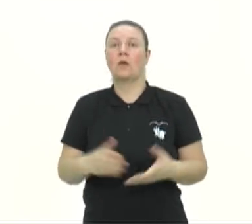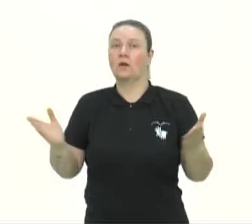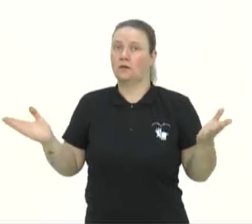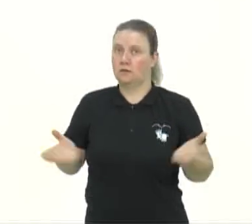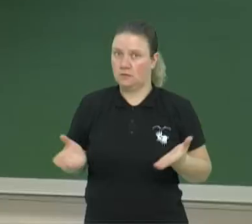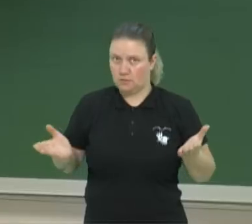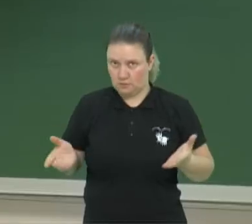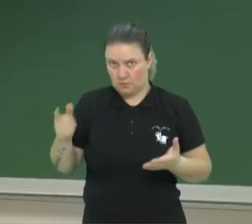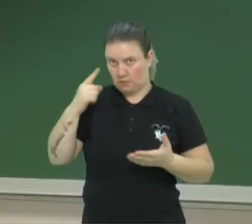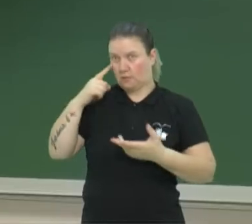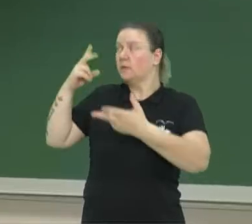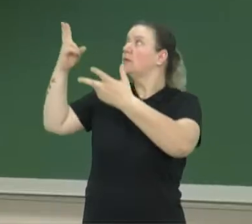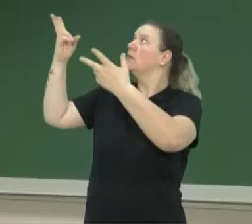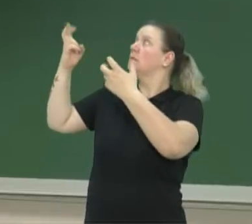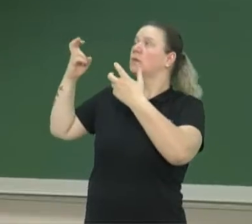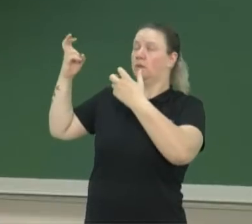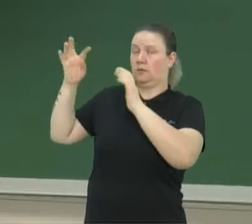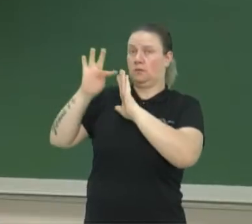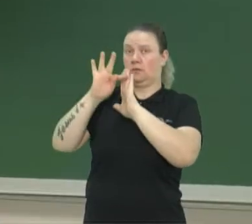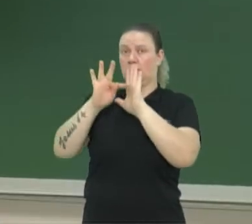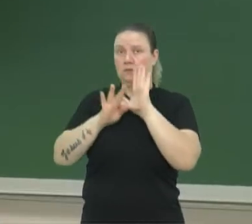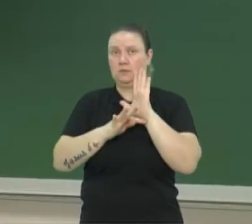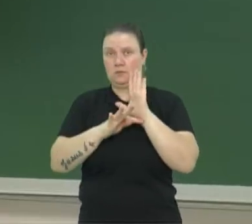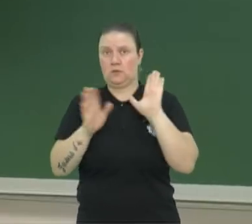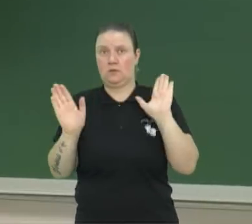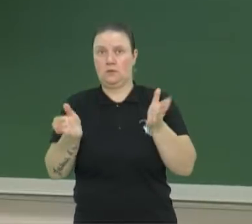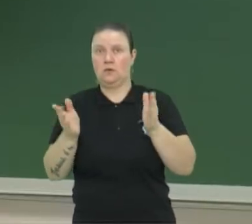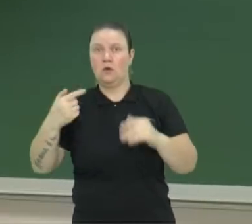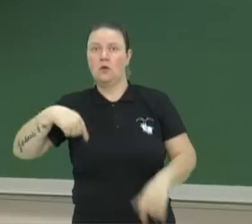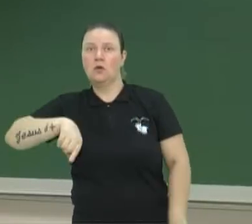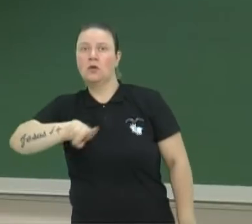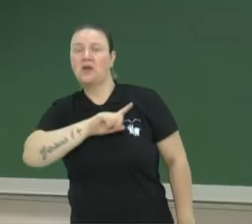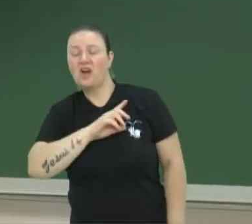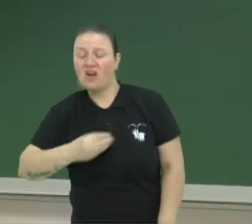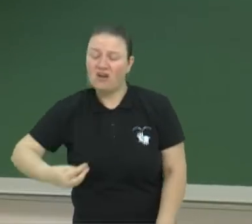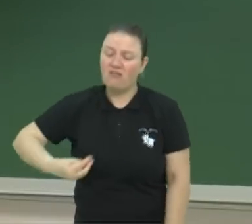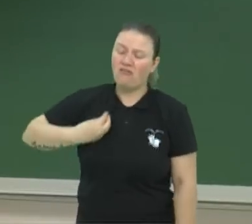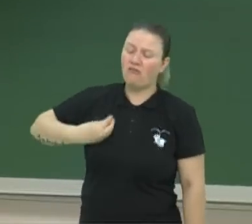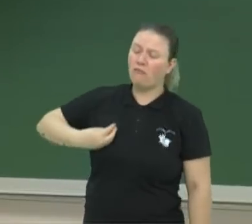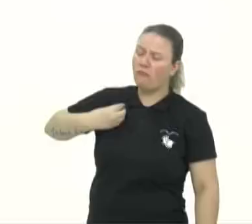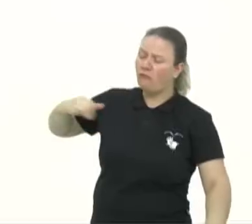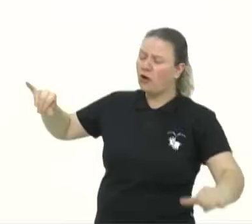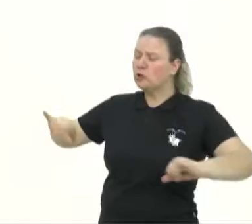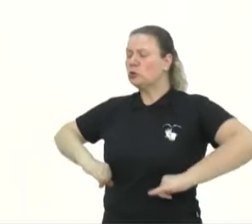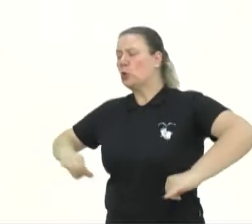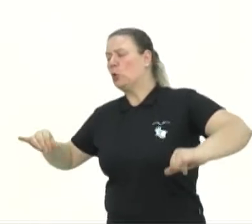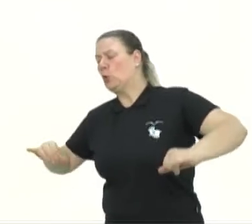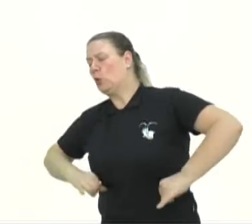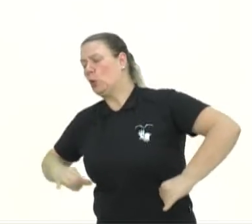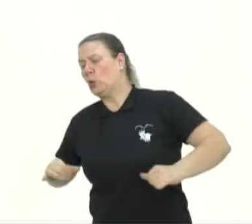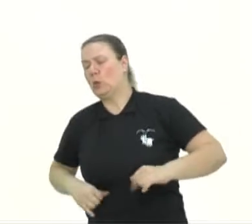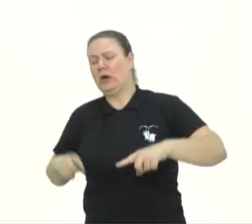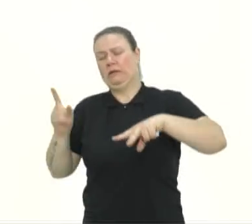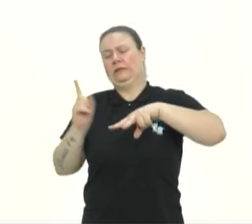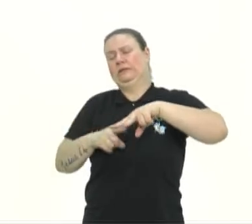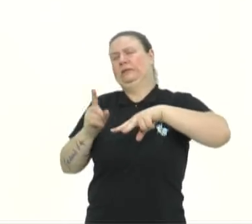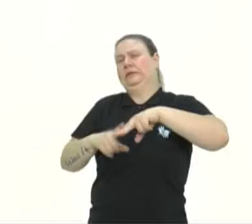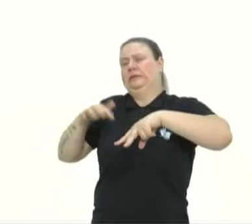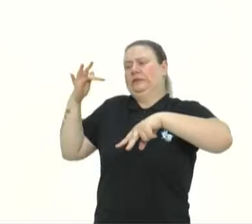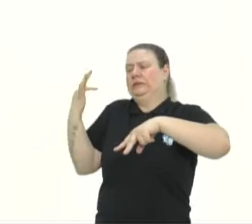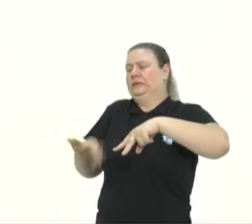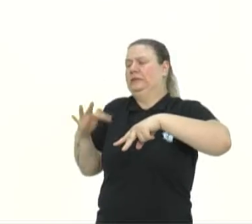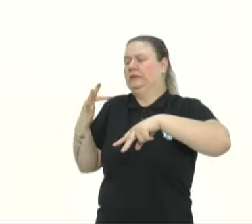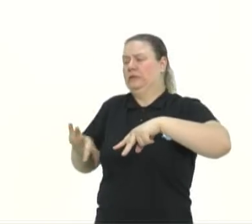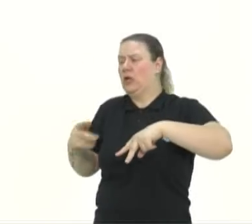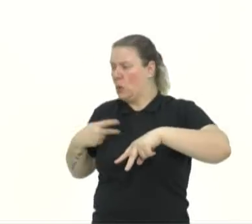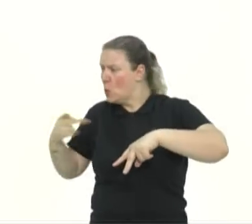Agora acompanhe aqui comigo este trecho. Nós veve sofrendo muito com a danada dessa dor na perna. Por que é que